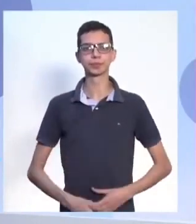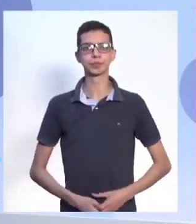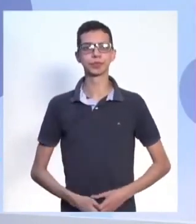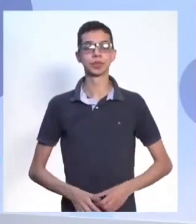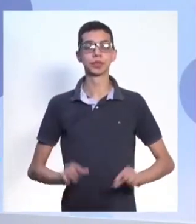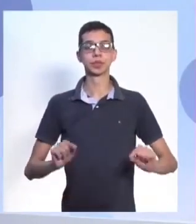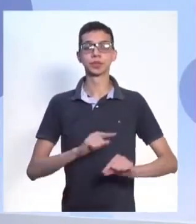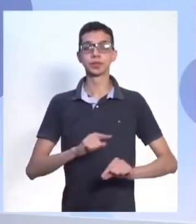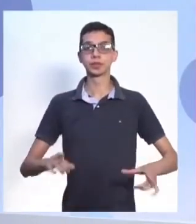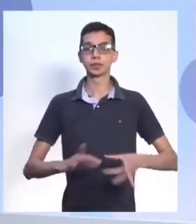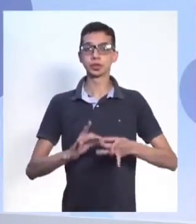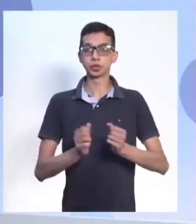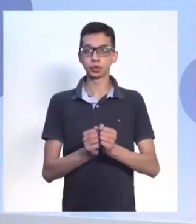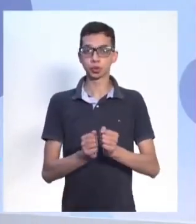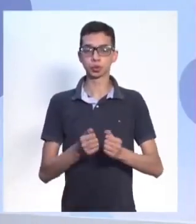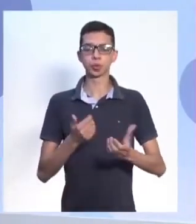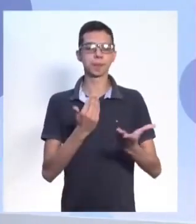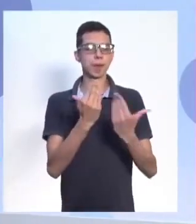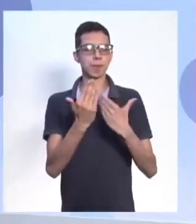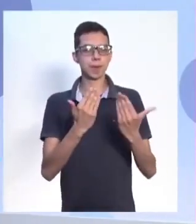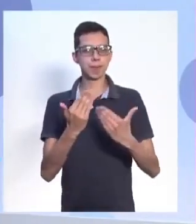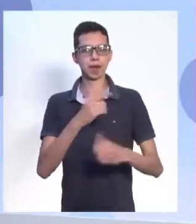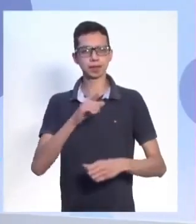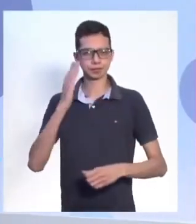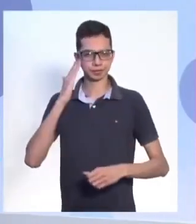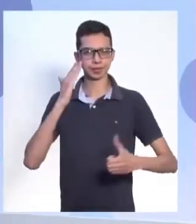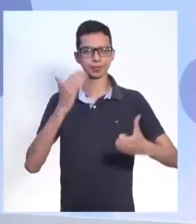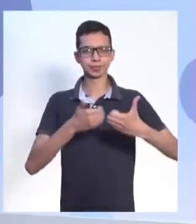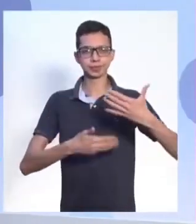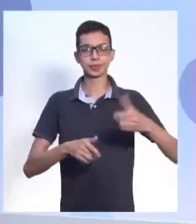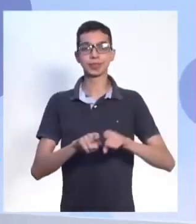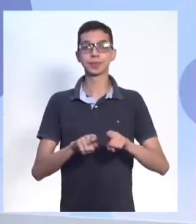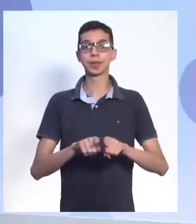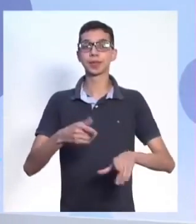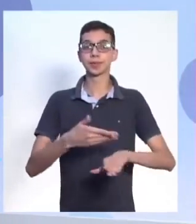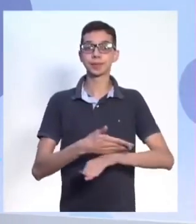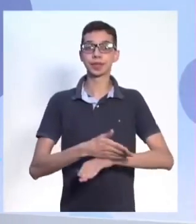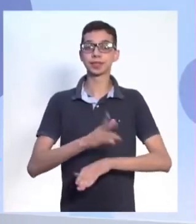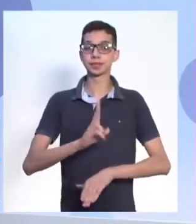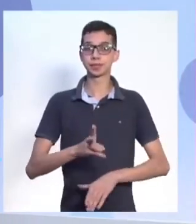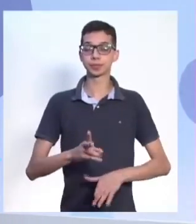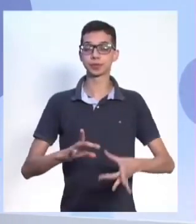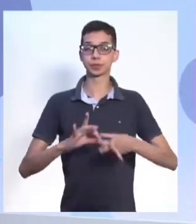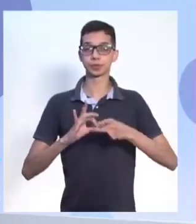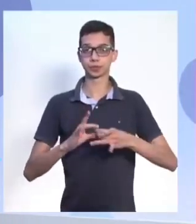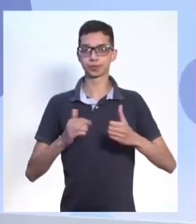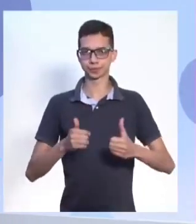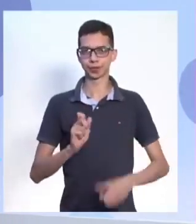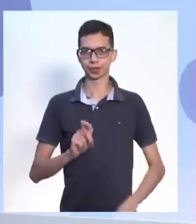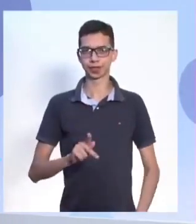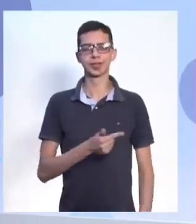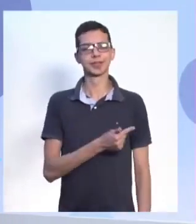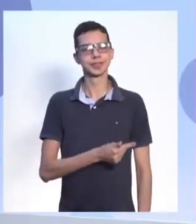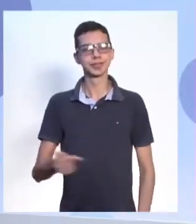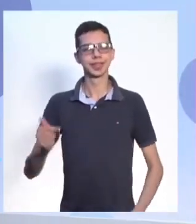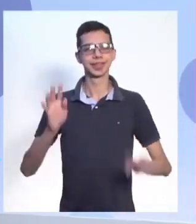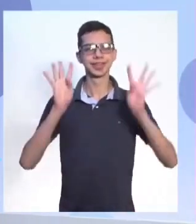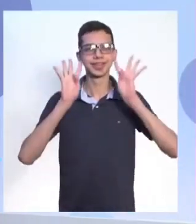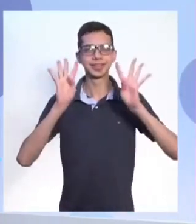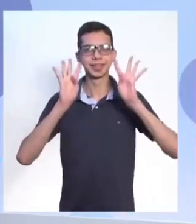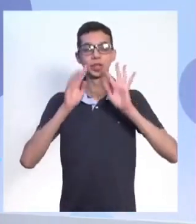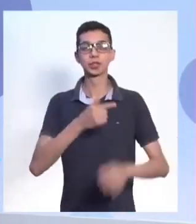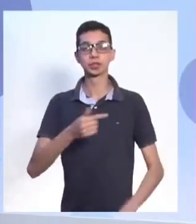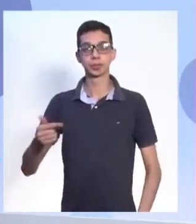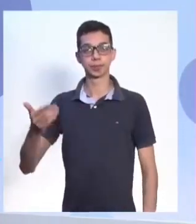as interações, os comentários e a participação de vocês sempre aqui com a gente. Essa semana legal, né? Semana passada